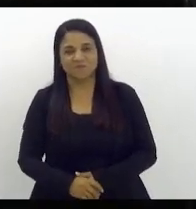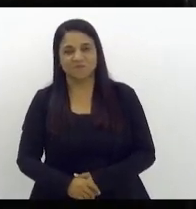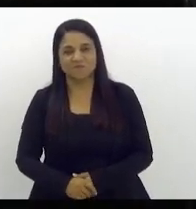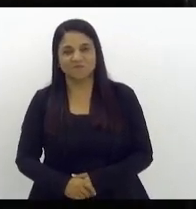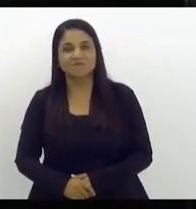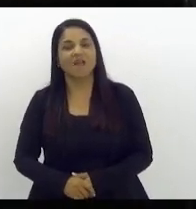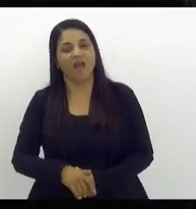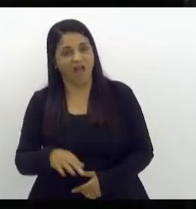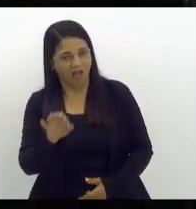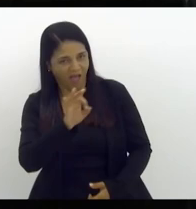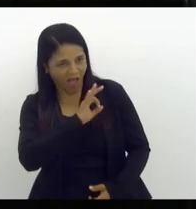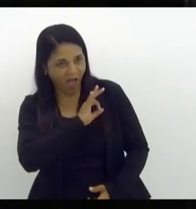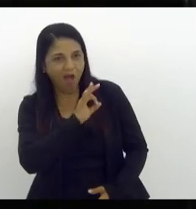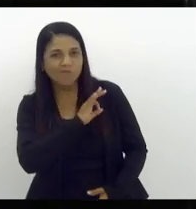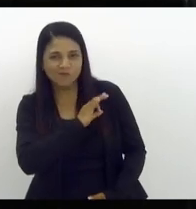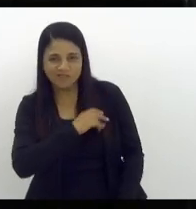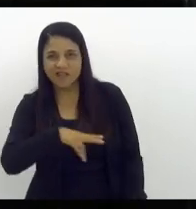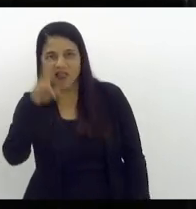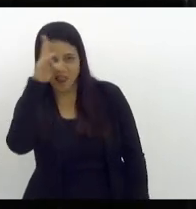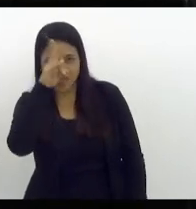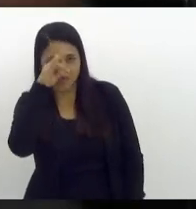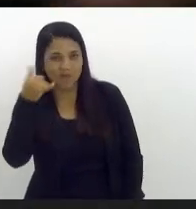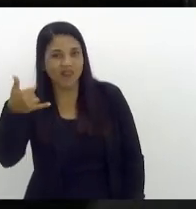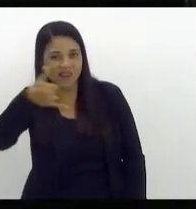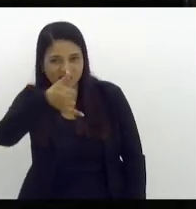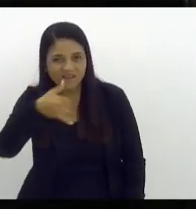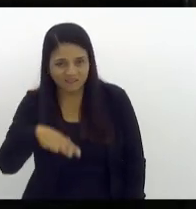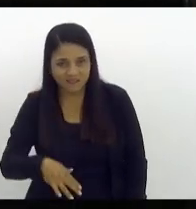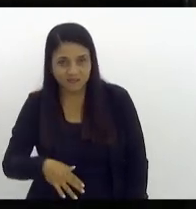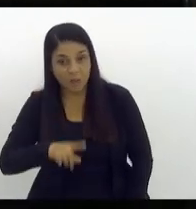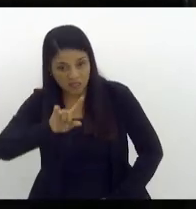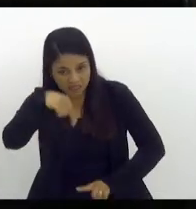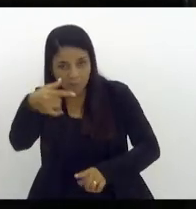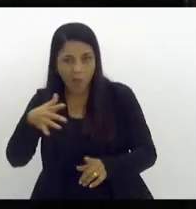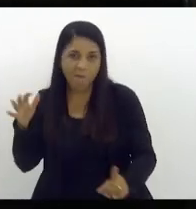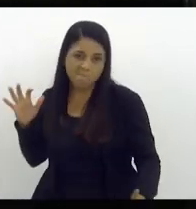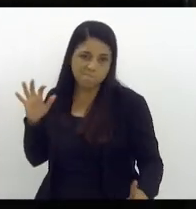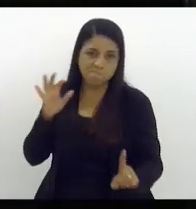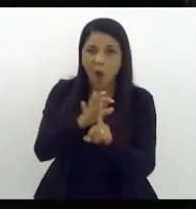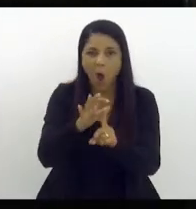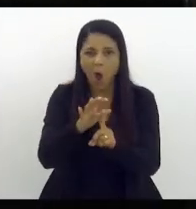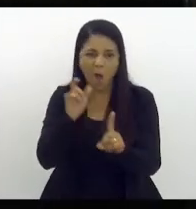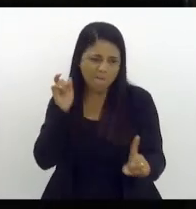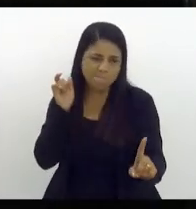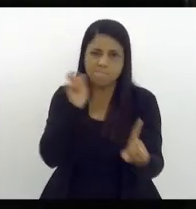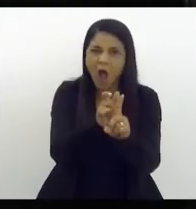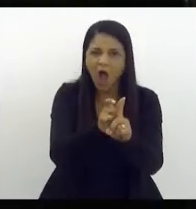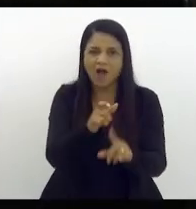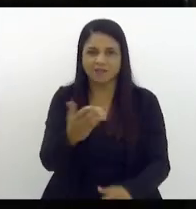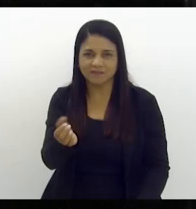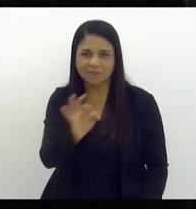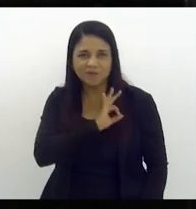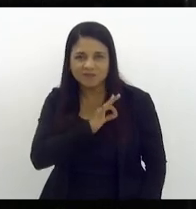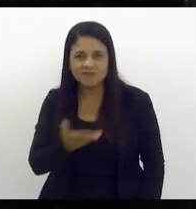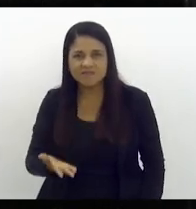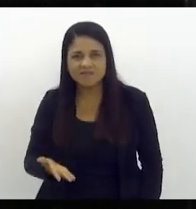Aí a polícia é lembrada, mas depois a polícia é massacrada. E o que eu digo aqui é que nós precisamos